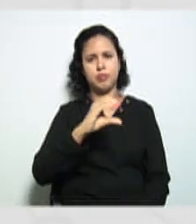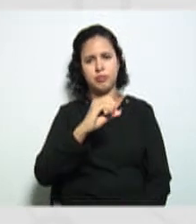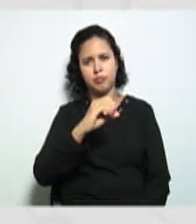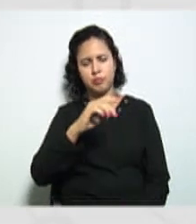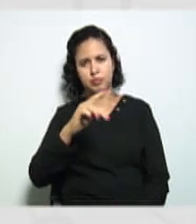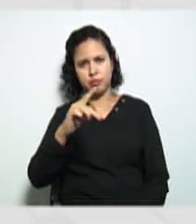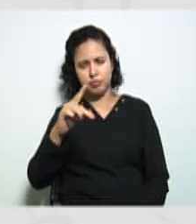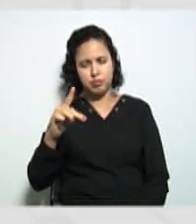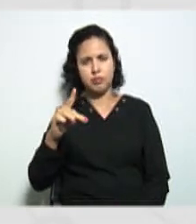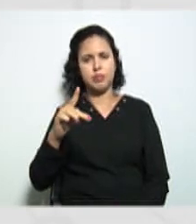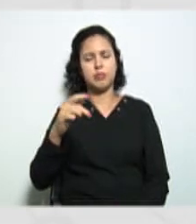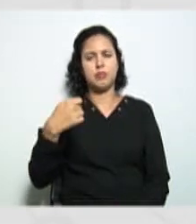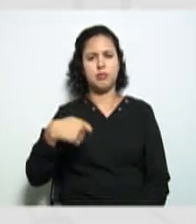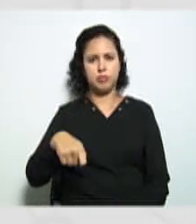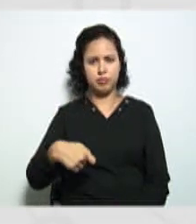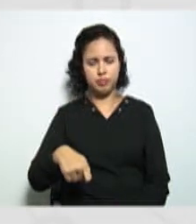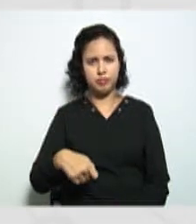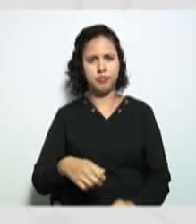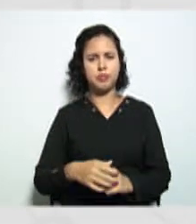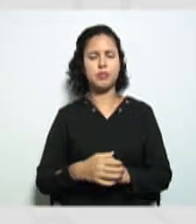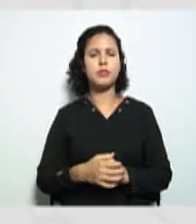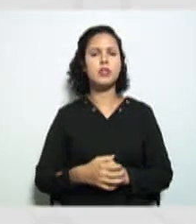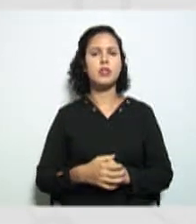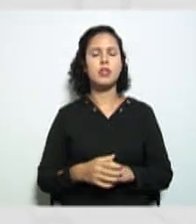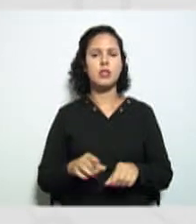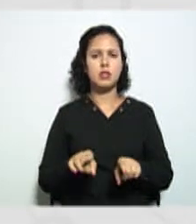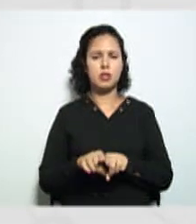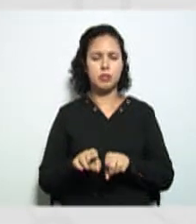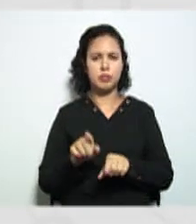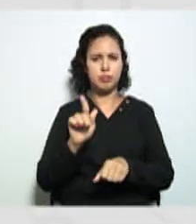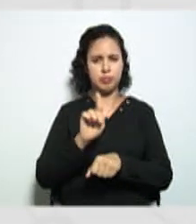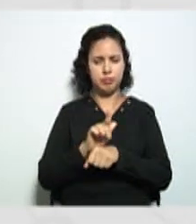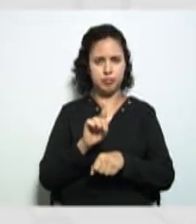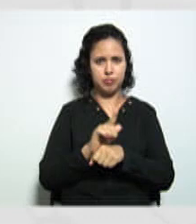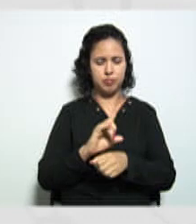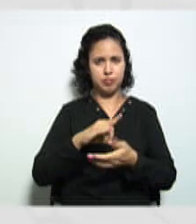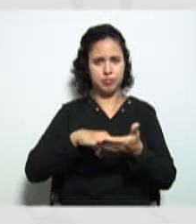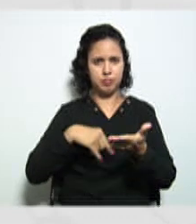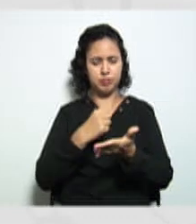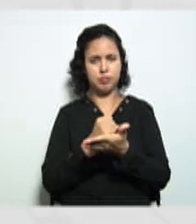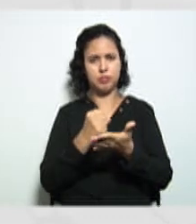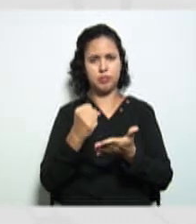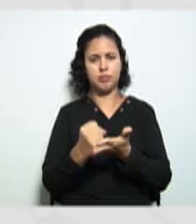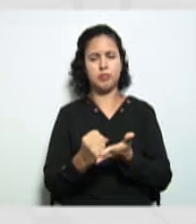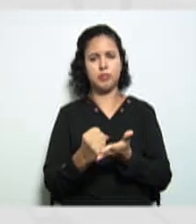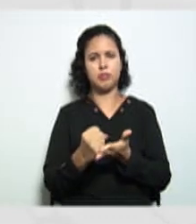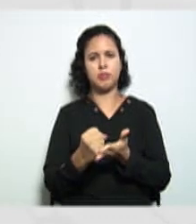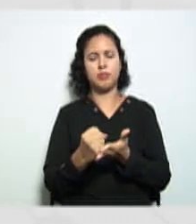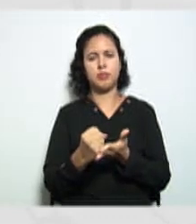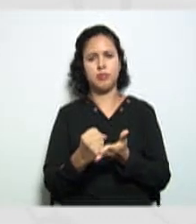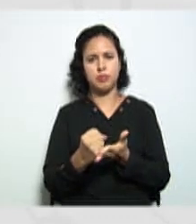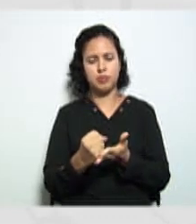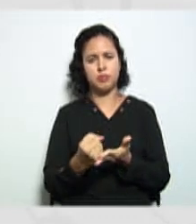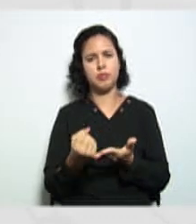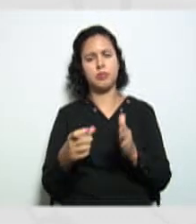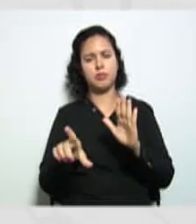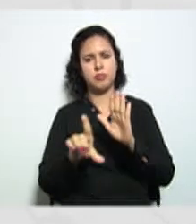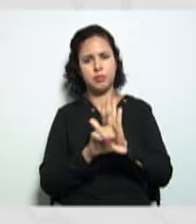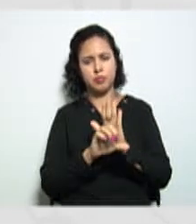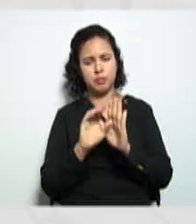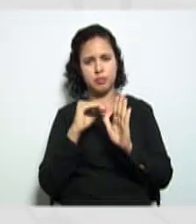preciso ter, ou construir. Atuar na gestão de contratos, assegurando o cumprimento da